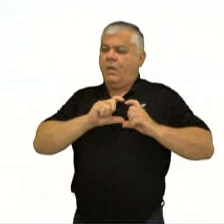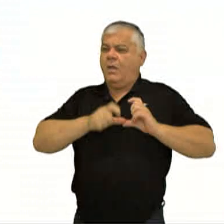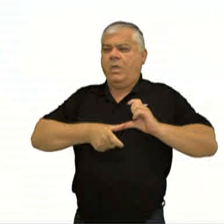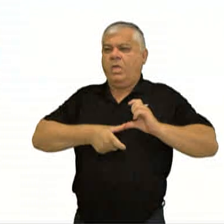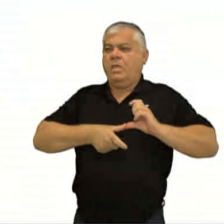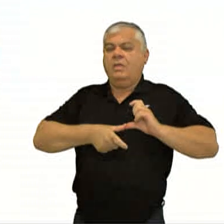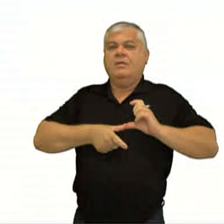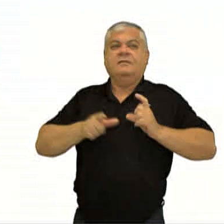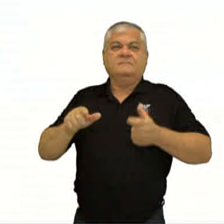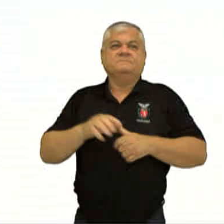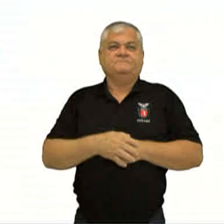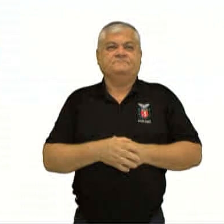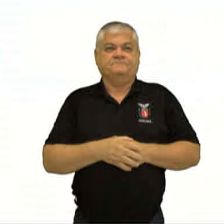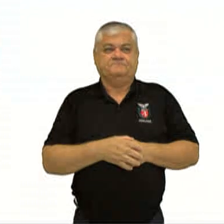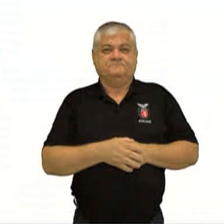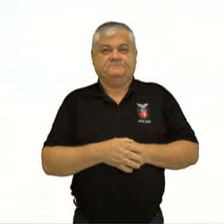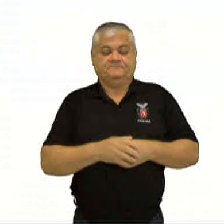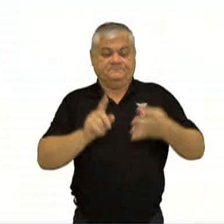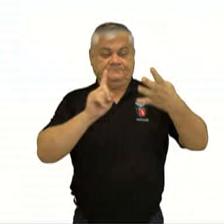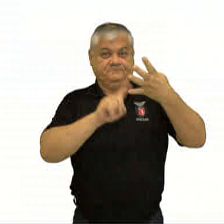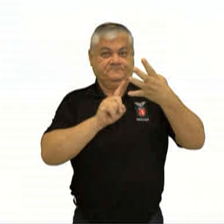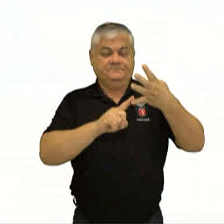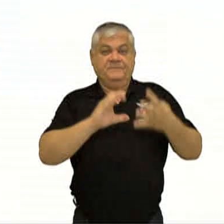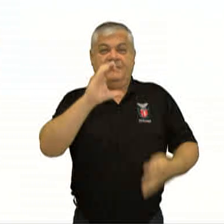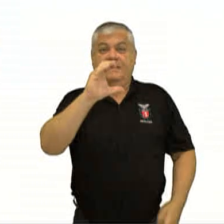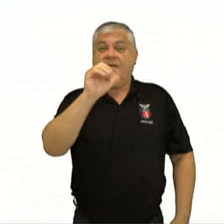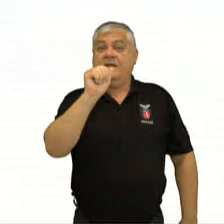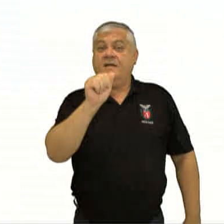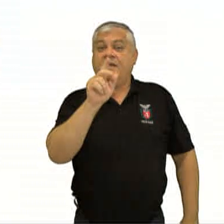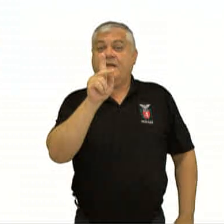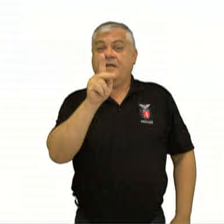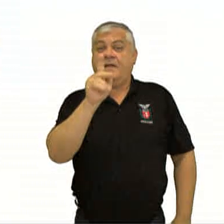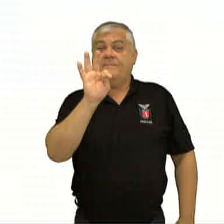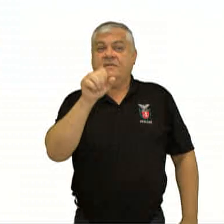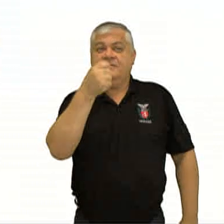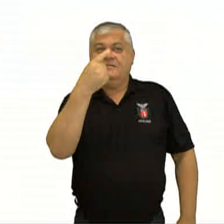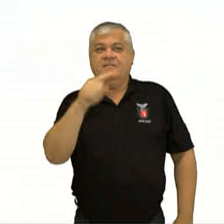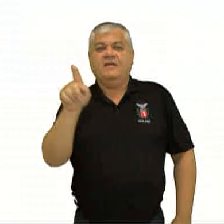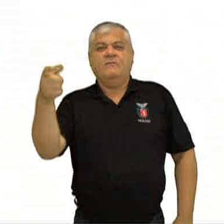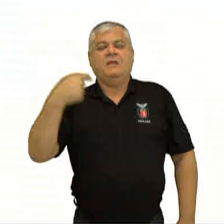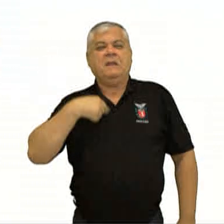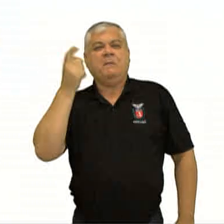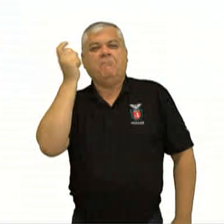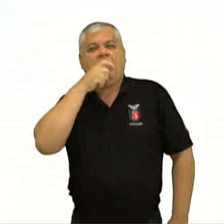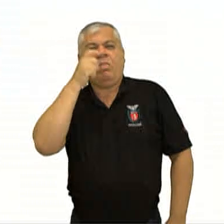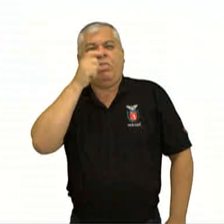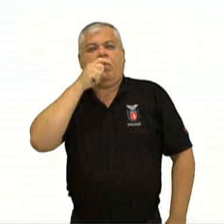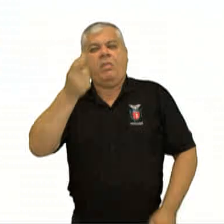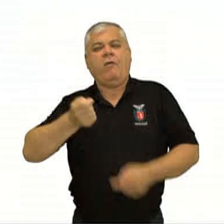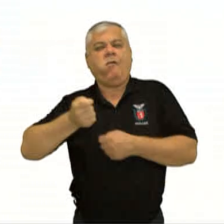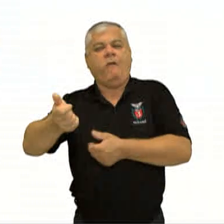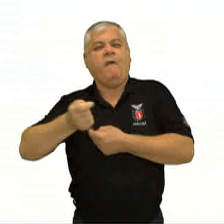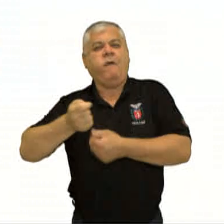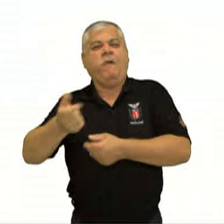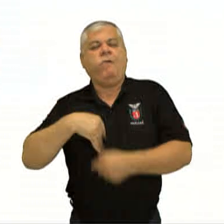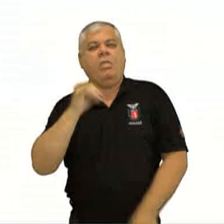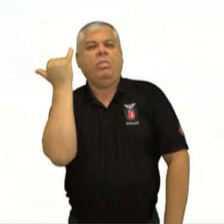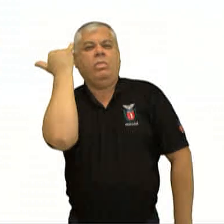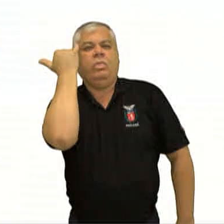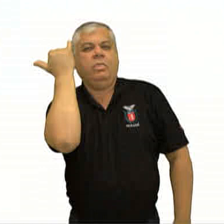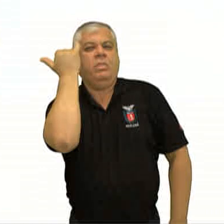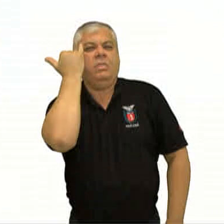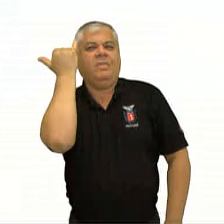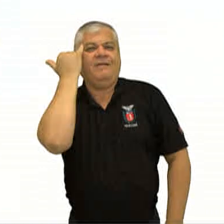assim, capitão, que é o militar que gostava de festa. Ele é o fanfarrão, mentiroso, preguiçoso e forte. No entanto, tem uma